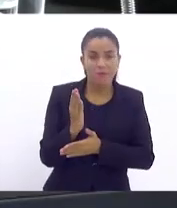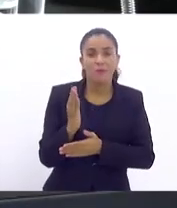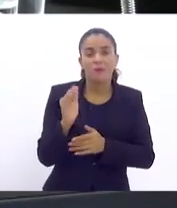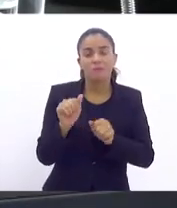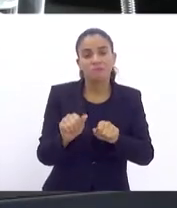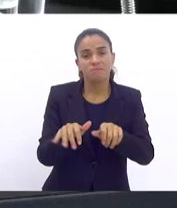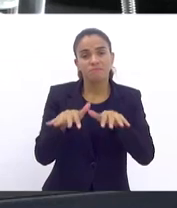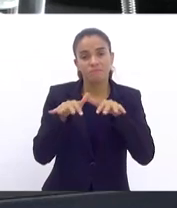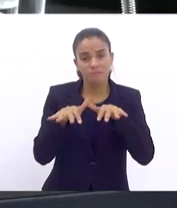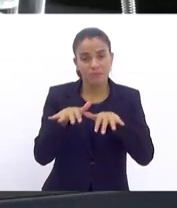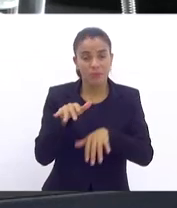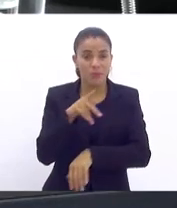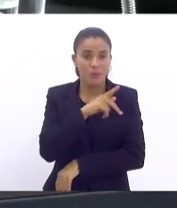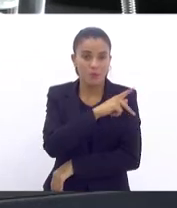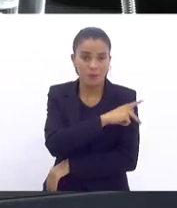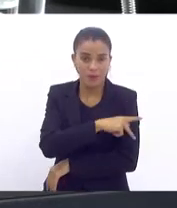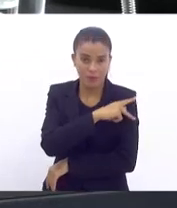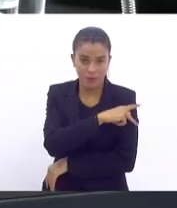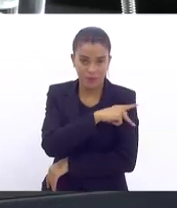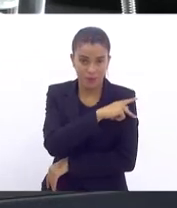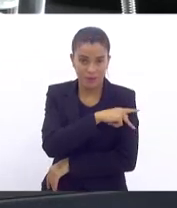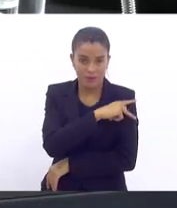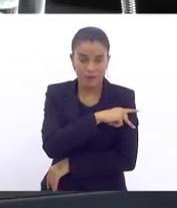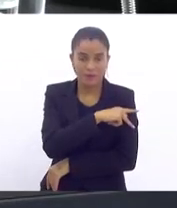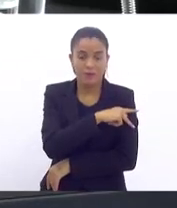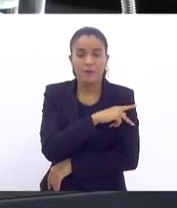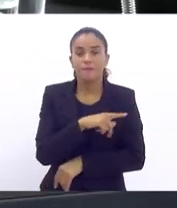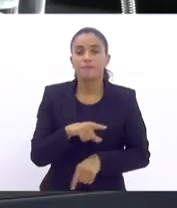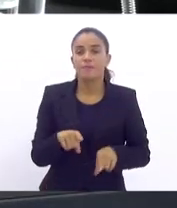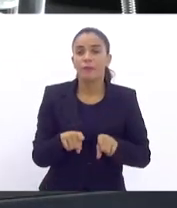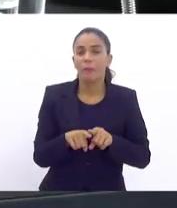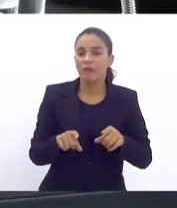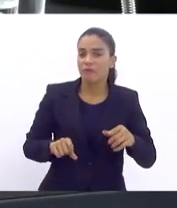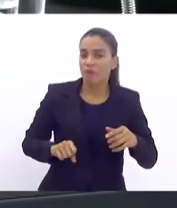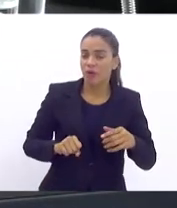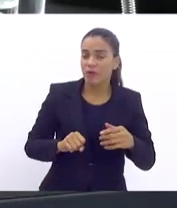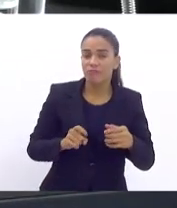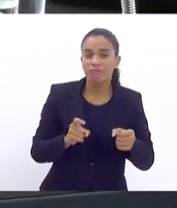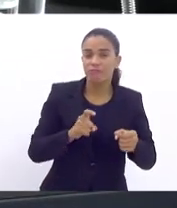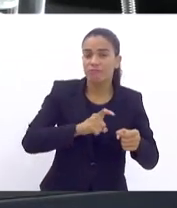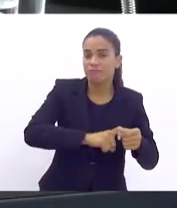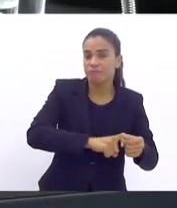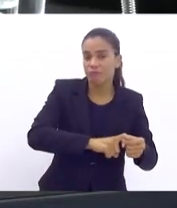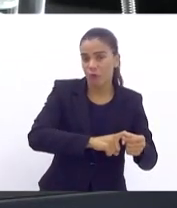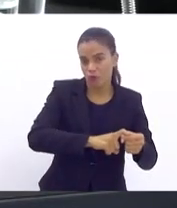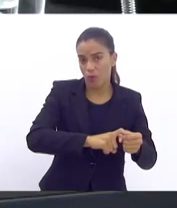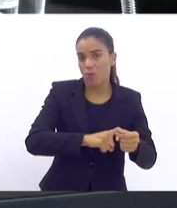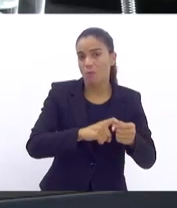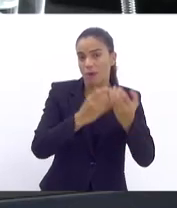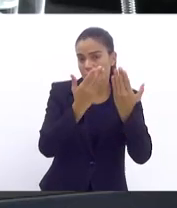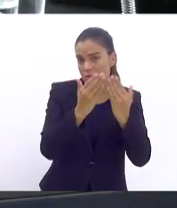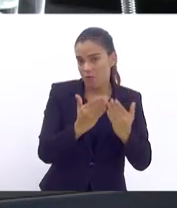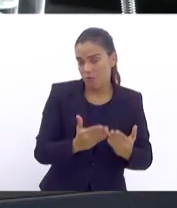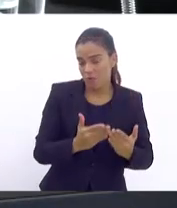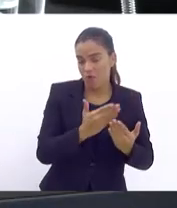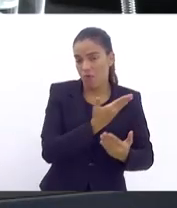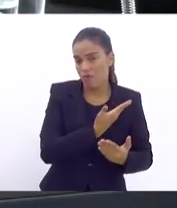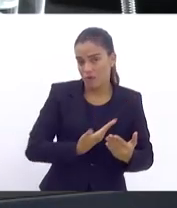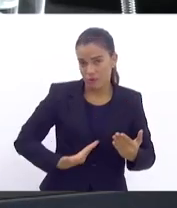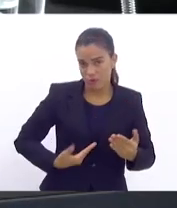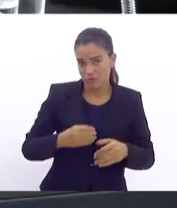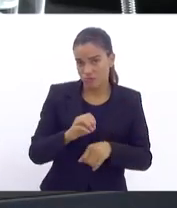Legislativa do Piauí e foi vetado pelo governador do Estado